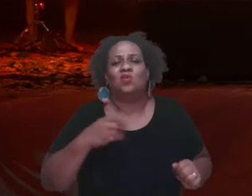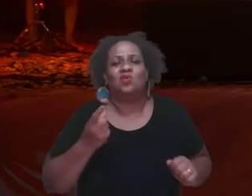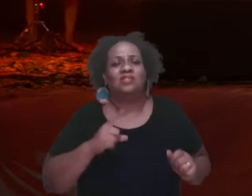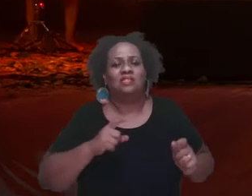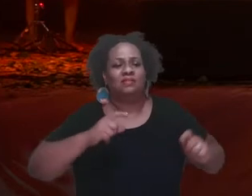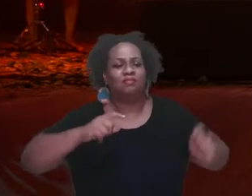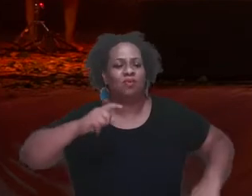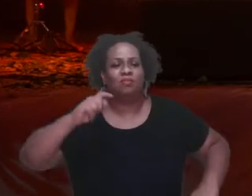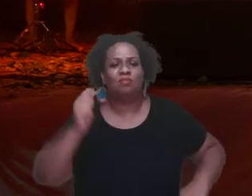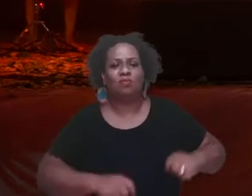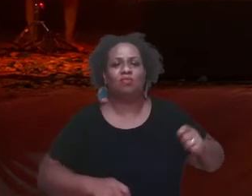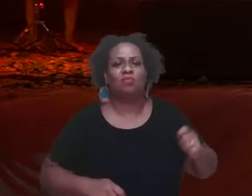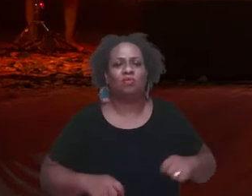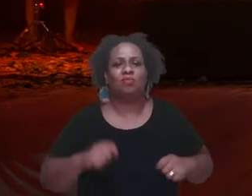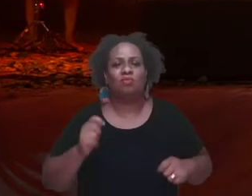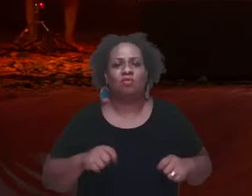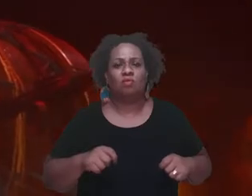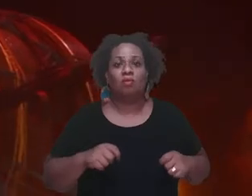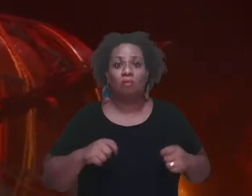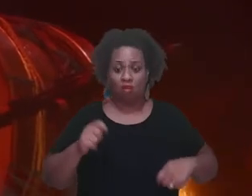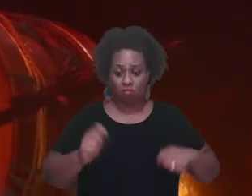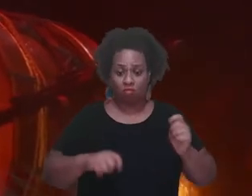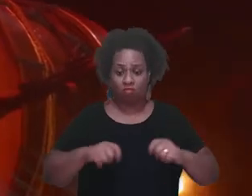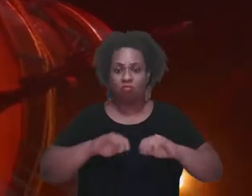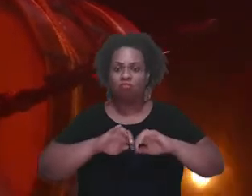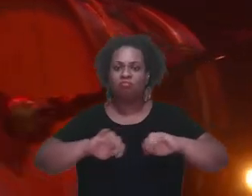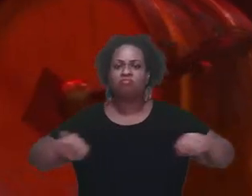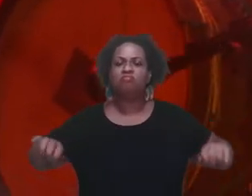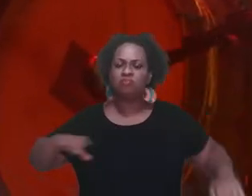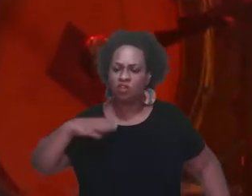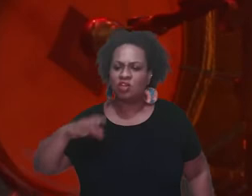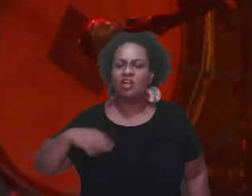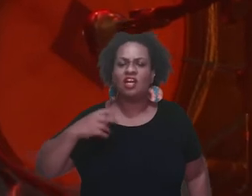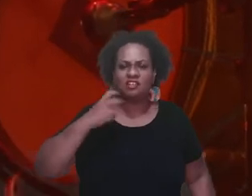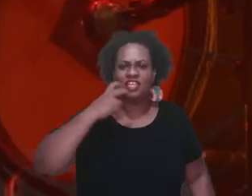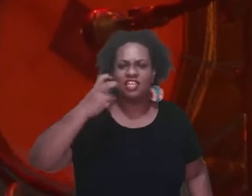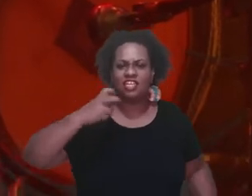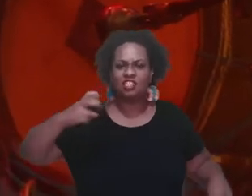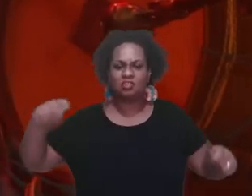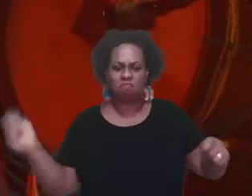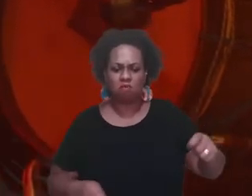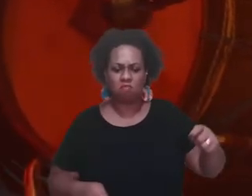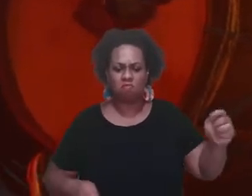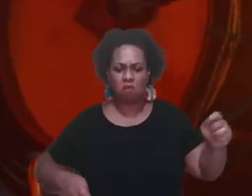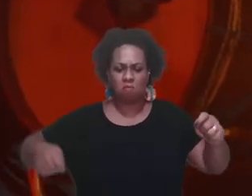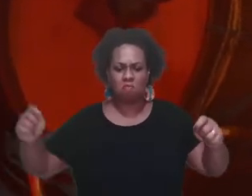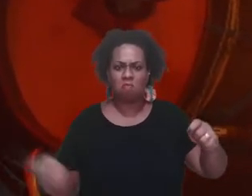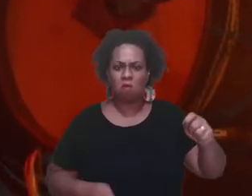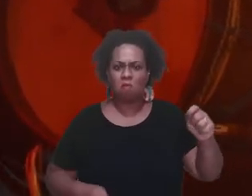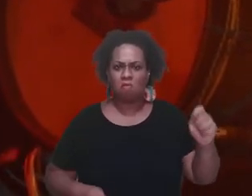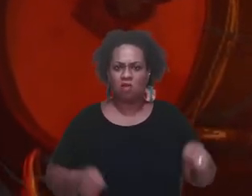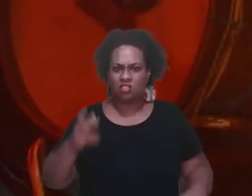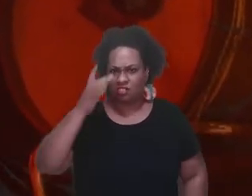fazer com que ela gritasse mas ela veio e disse assim abre as portas e faz com que essa sabugo a gripe e Hoje realmente ela está